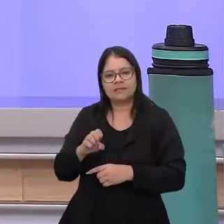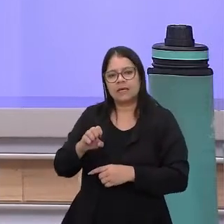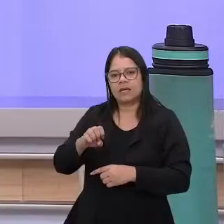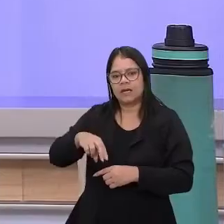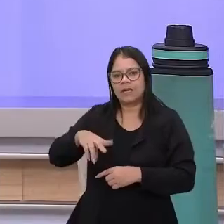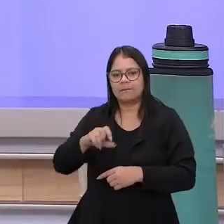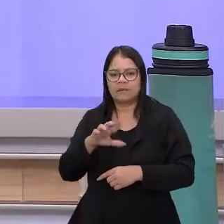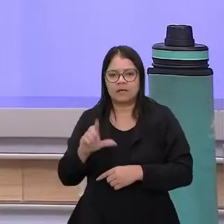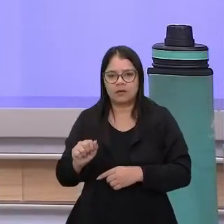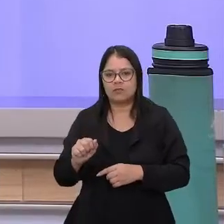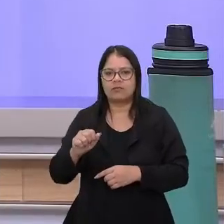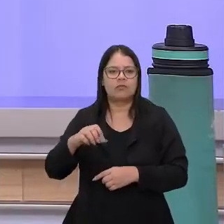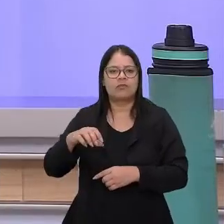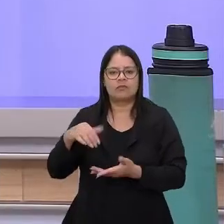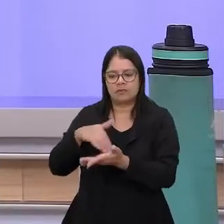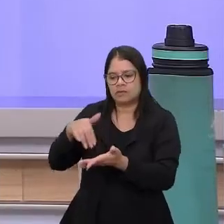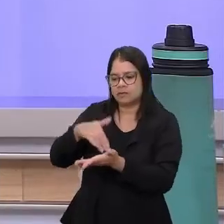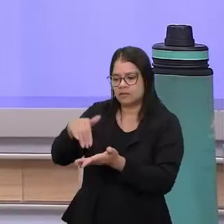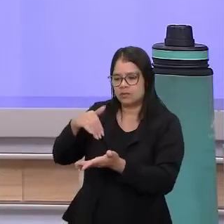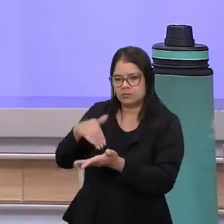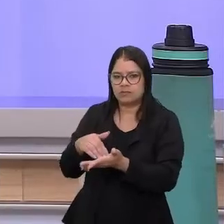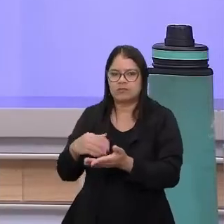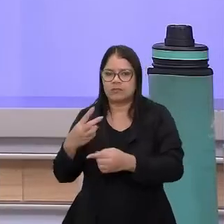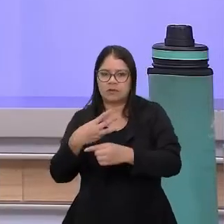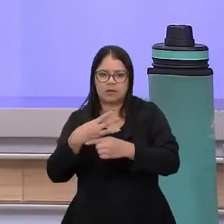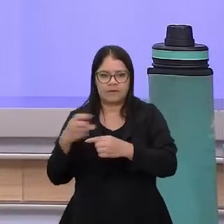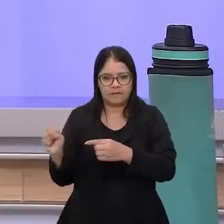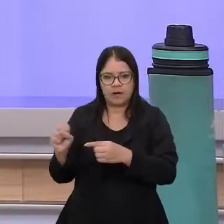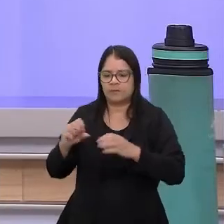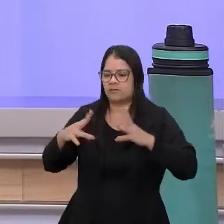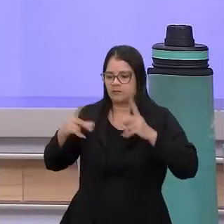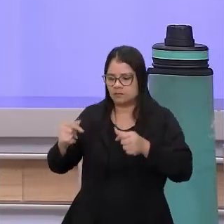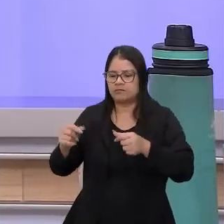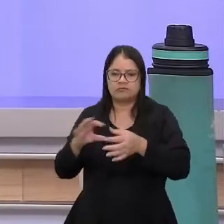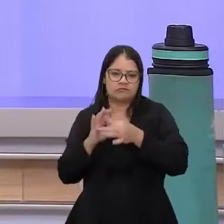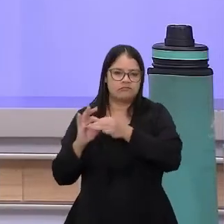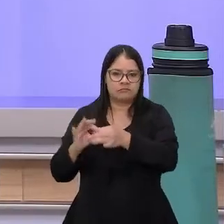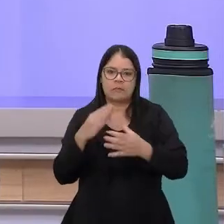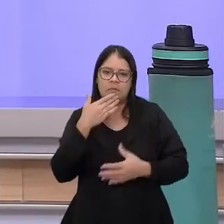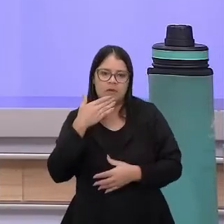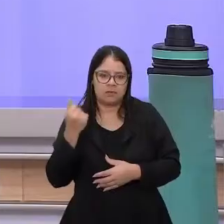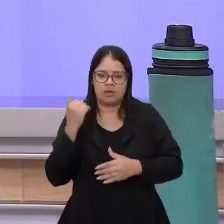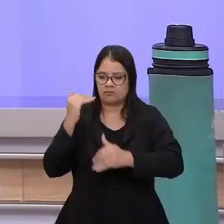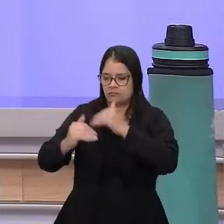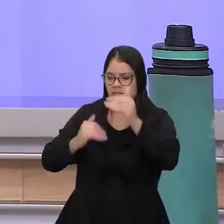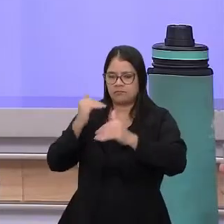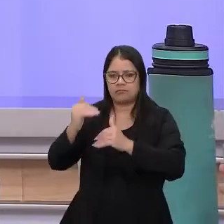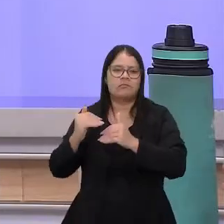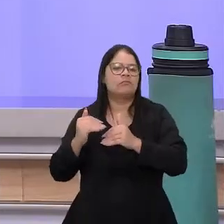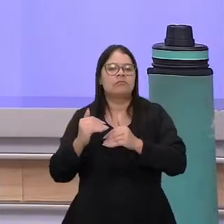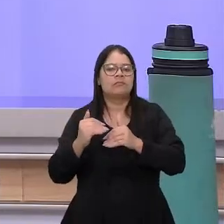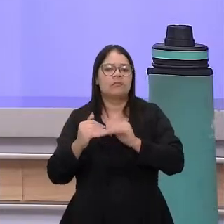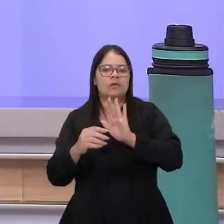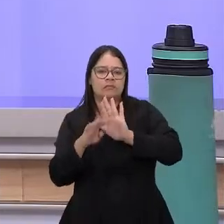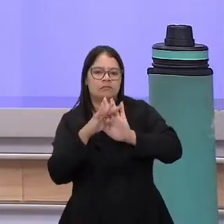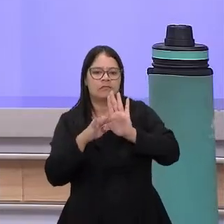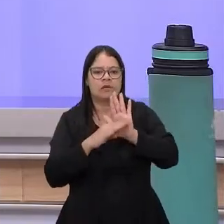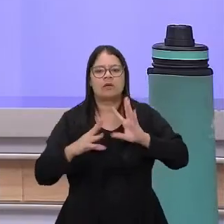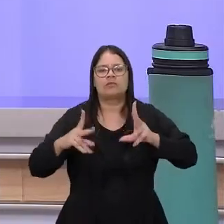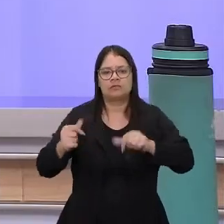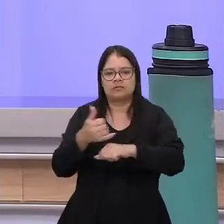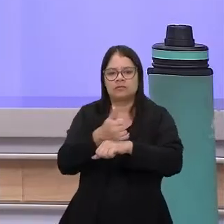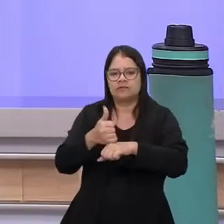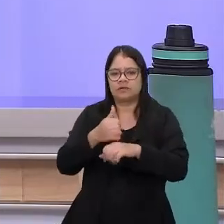EFAP, todos trabalhando em prol aí desse diálogo para favorecer e trazer subsídios para todos os profissionais